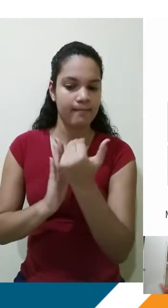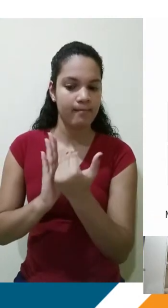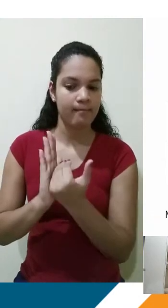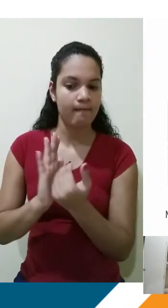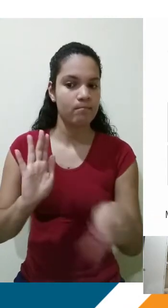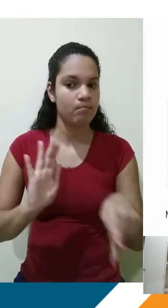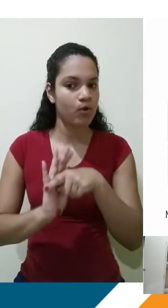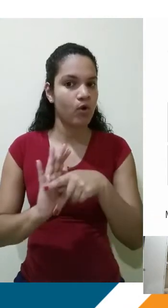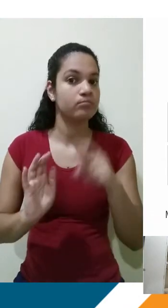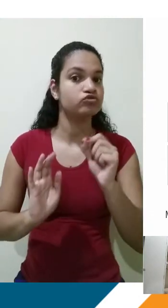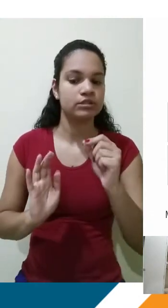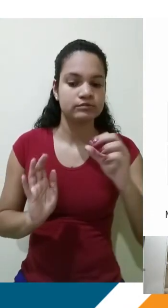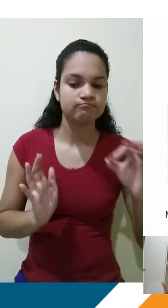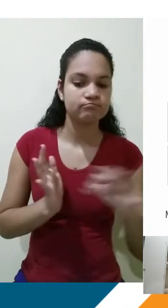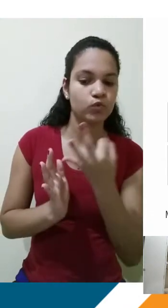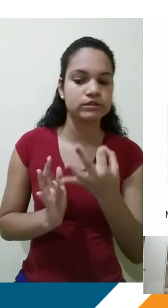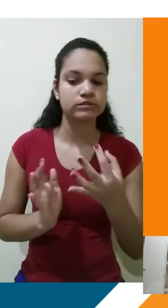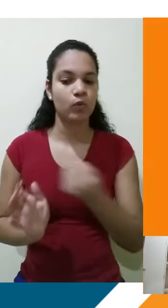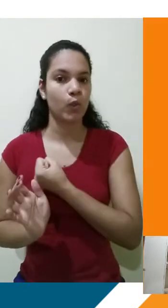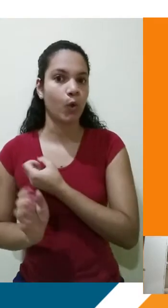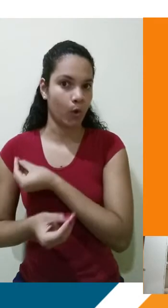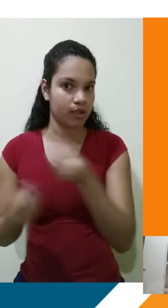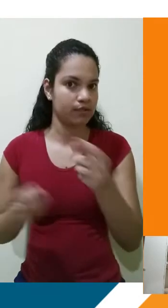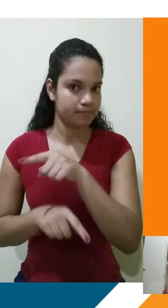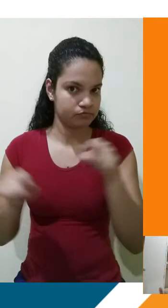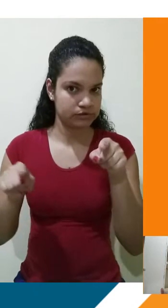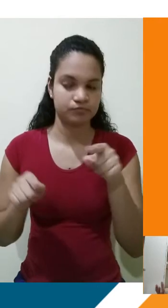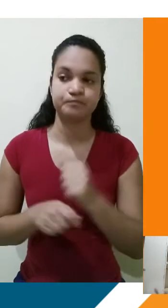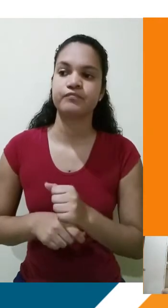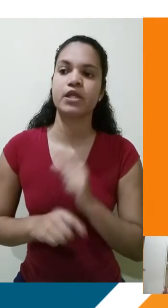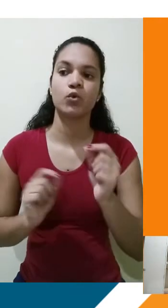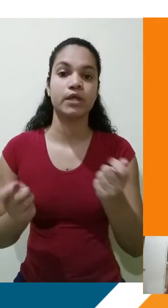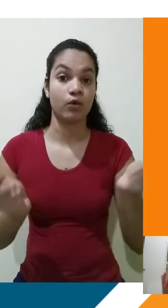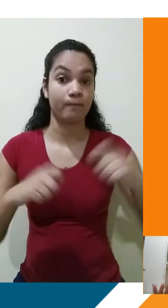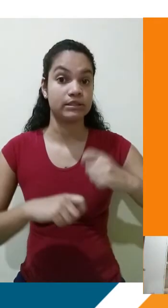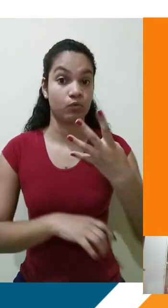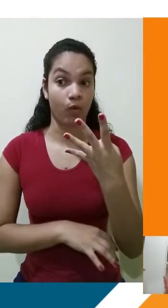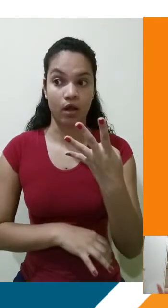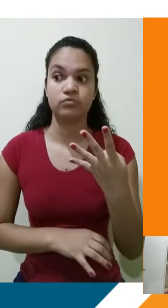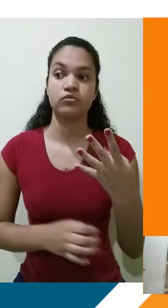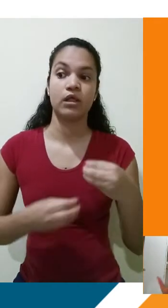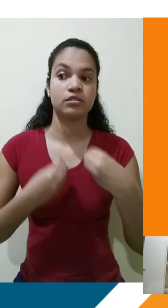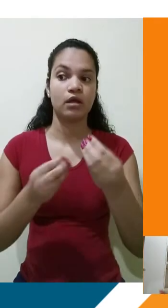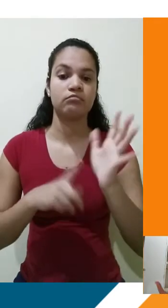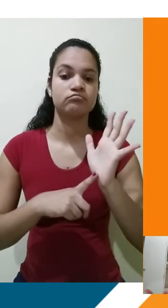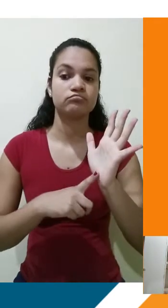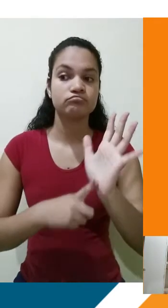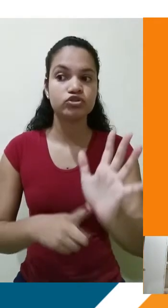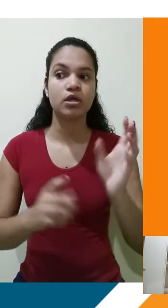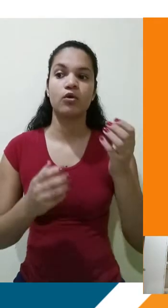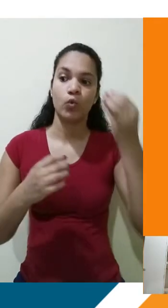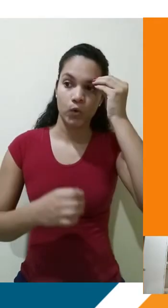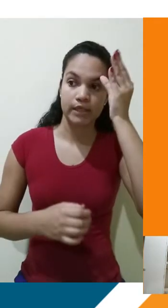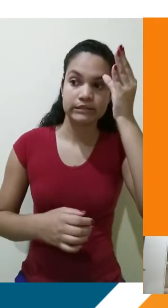respeito diretamente à coesão. É o critério da competência 4, que fala sobre demonstrar conhecimento dos mecanismos linguísticos necessários para a construção da